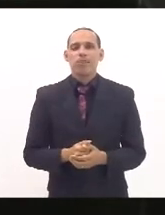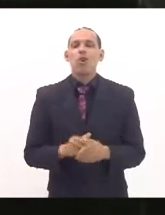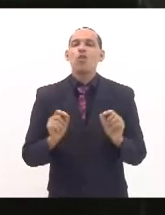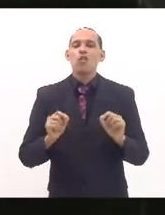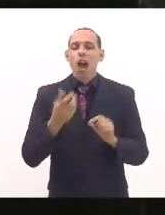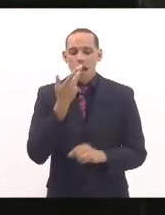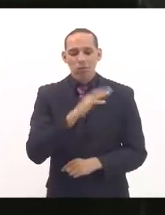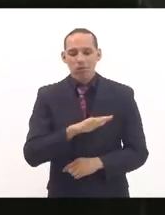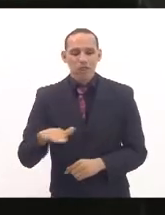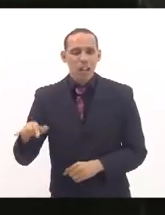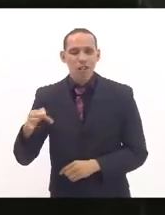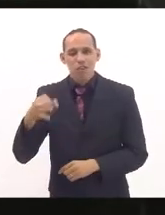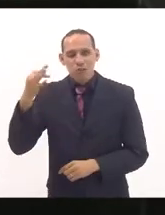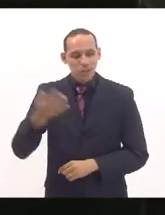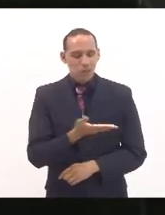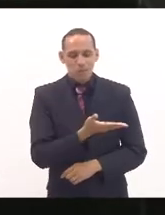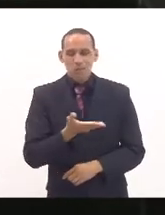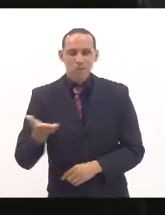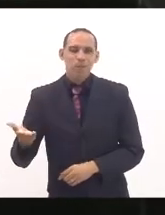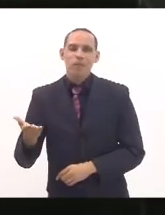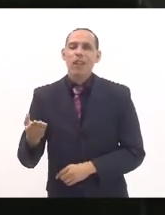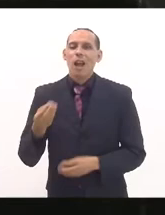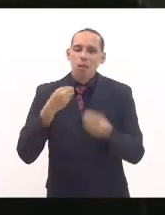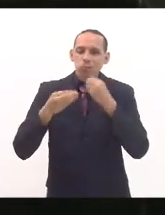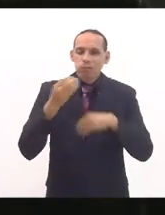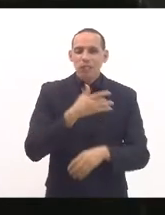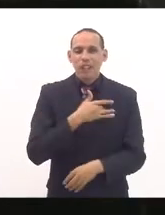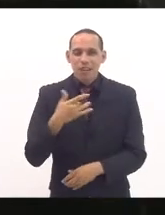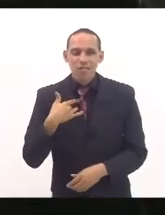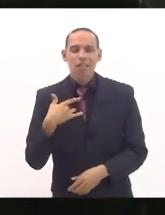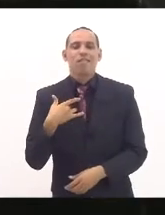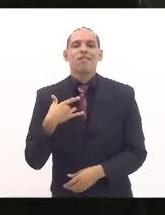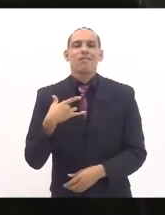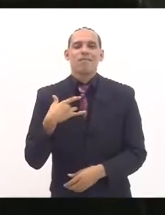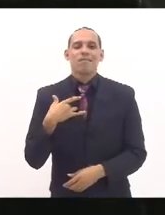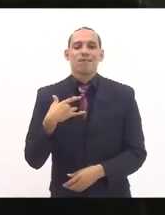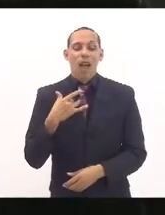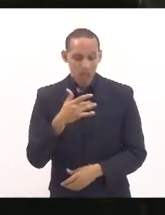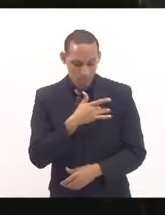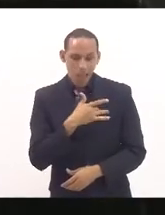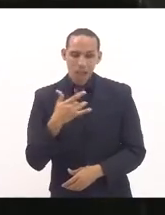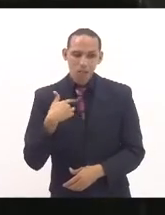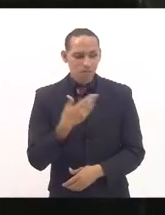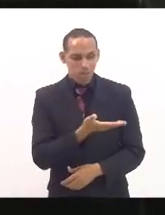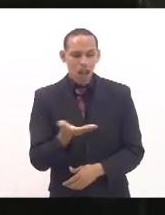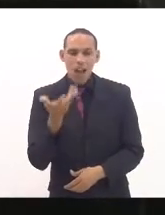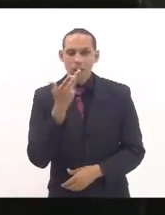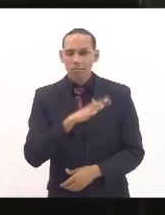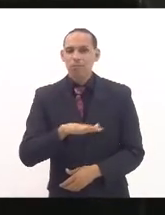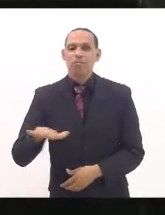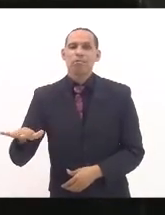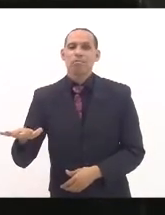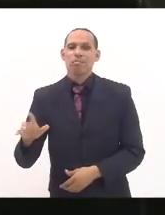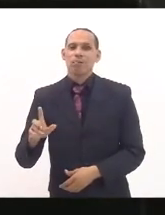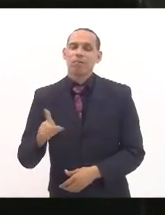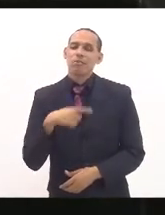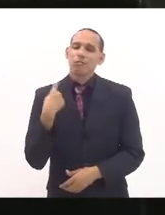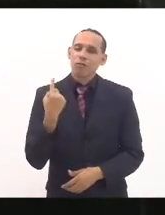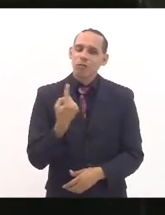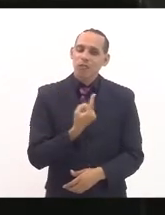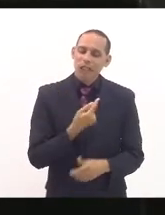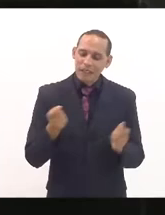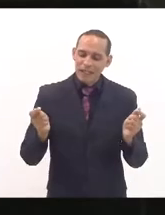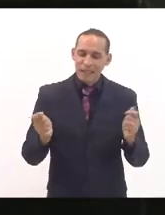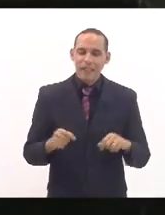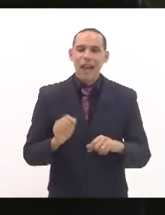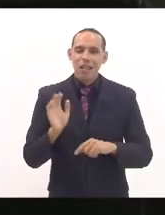nossas crianças, numa alimentação saudável, na saúde, né, dessas crianças, enquanto a gente puder estar